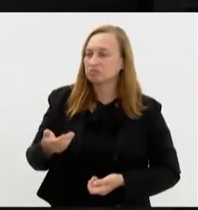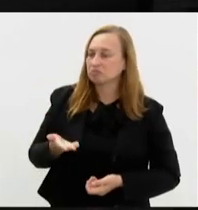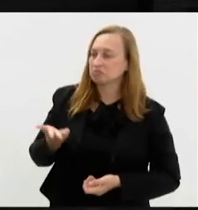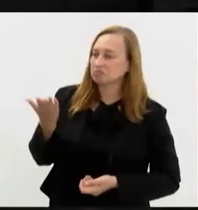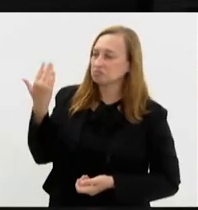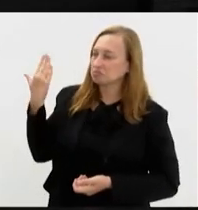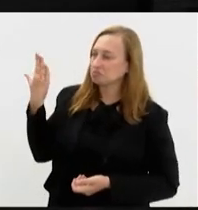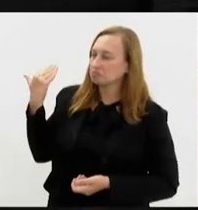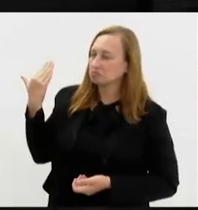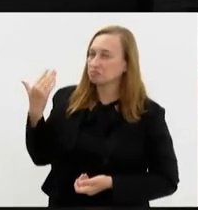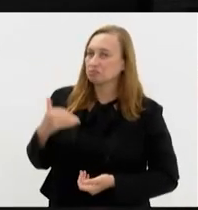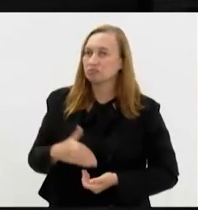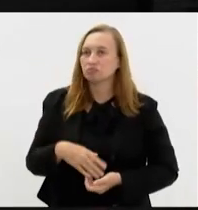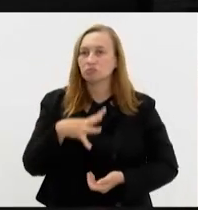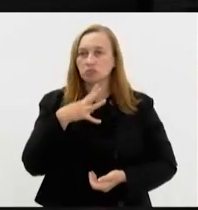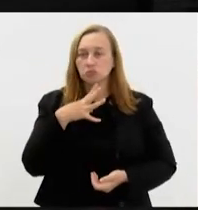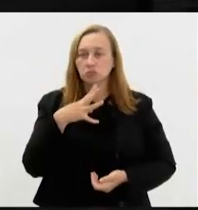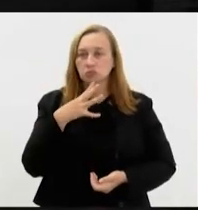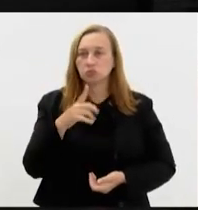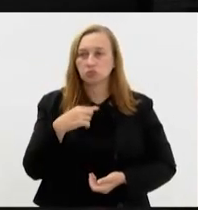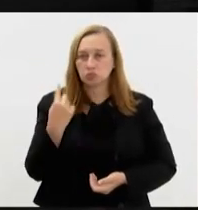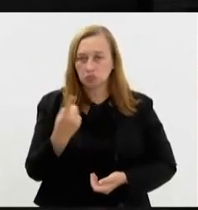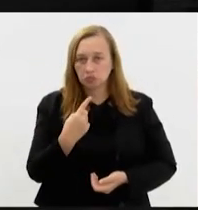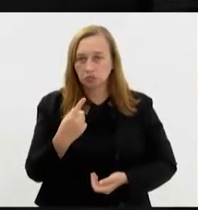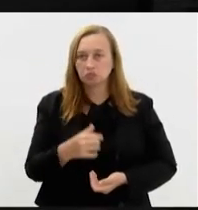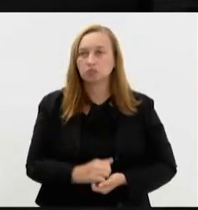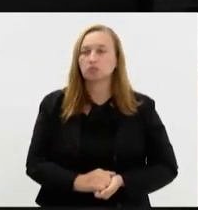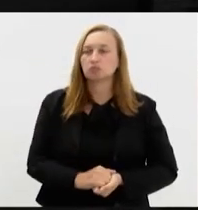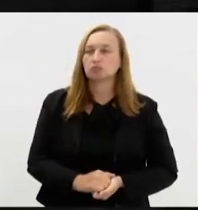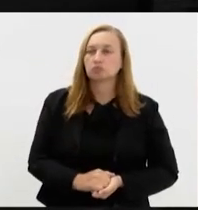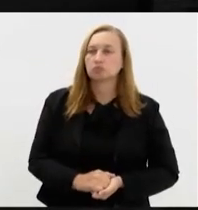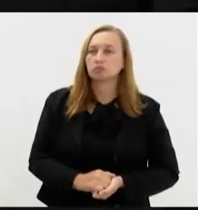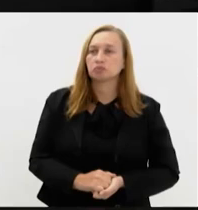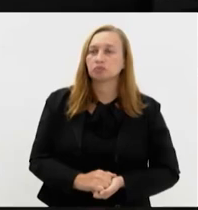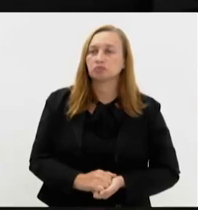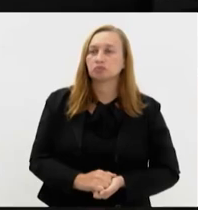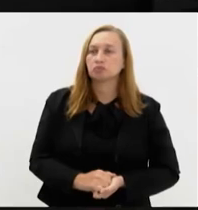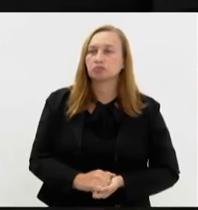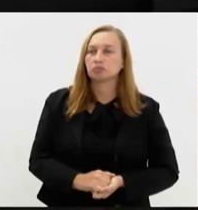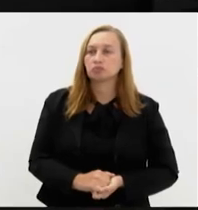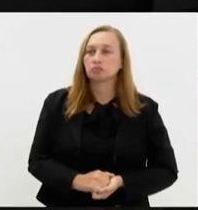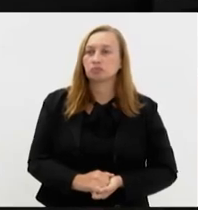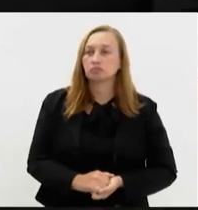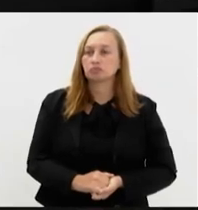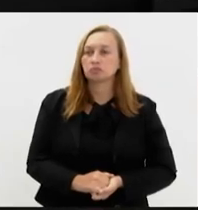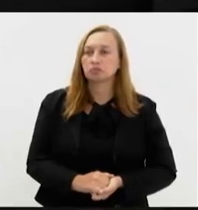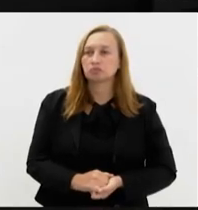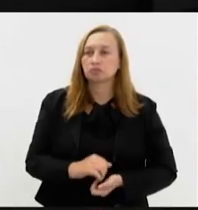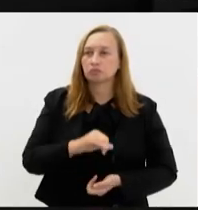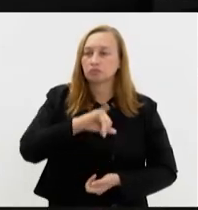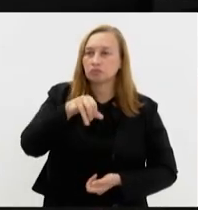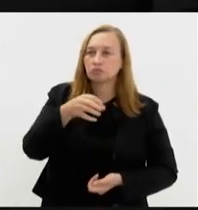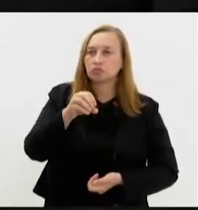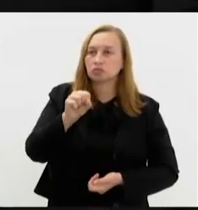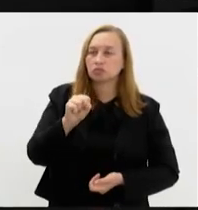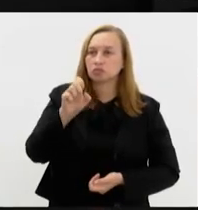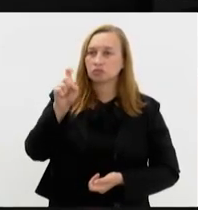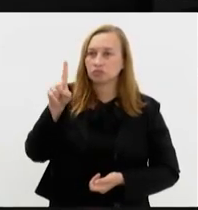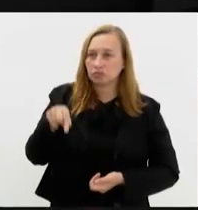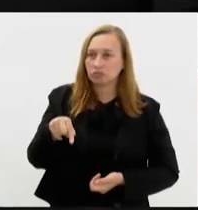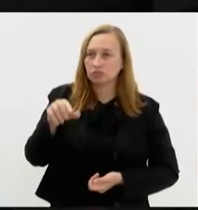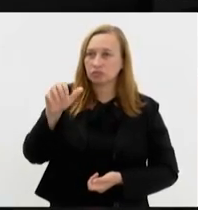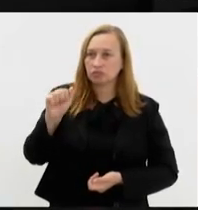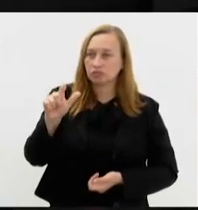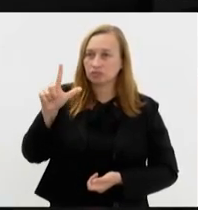Um conhecido de todos nós grande Pensador chamado José de Alencar num discurso